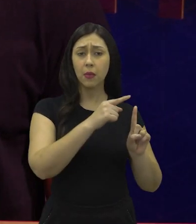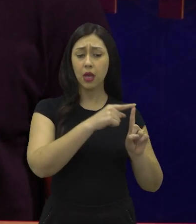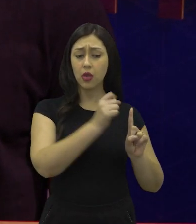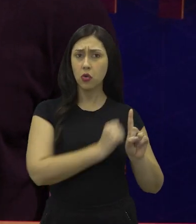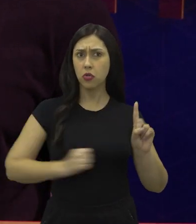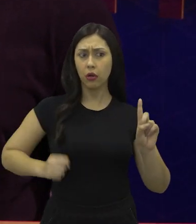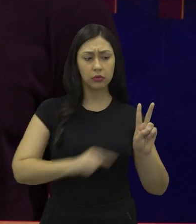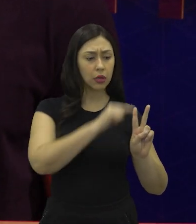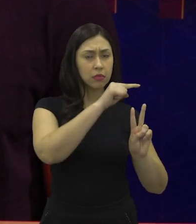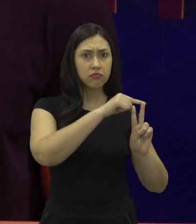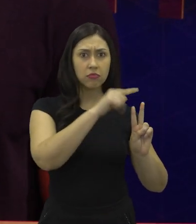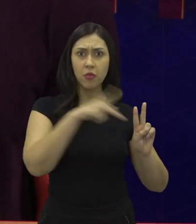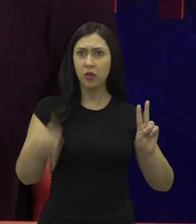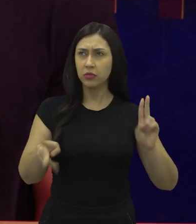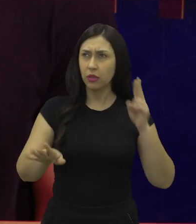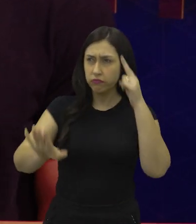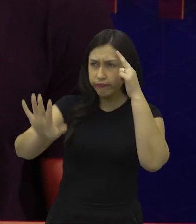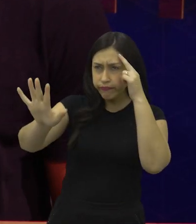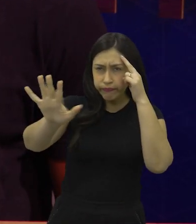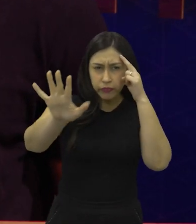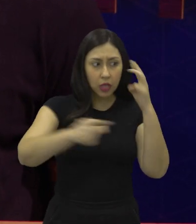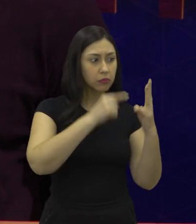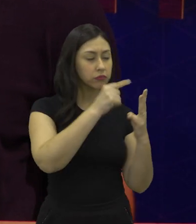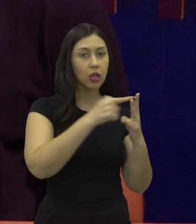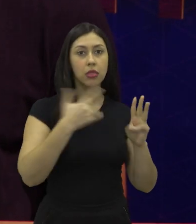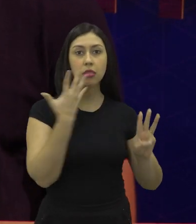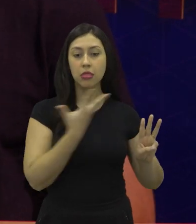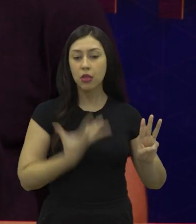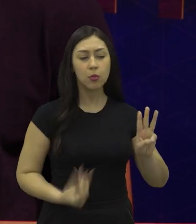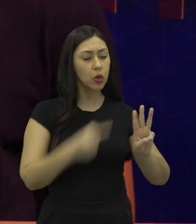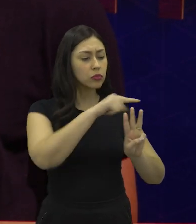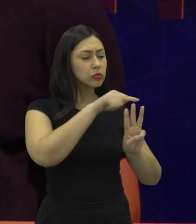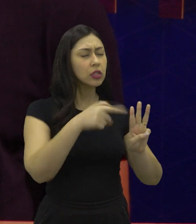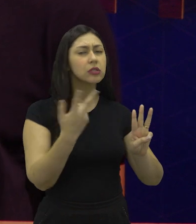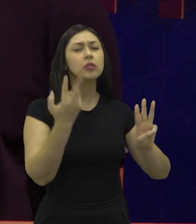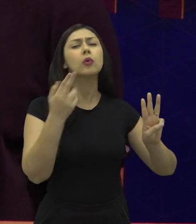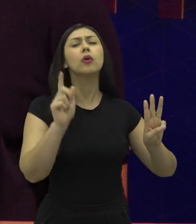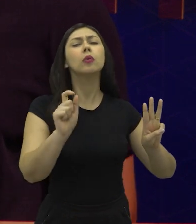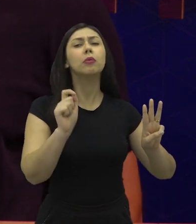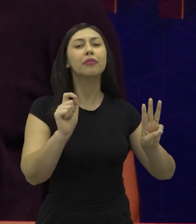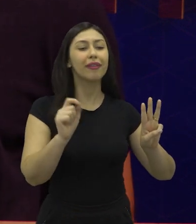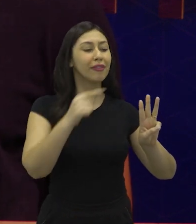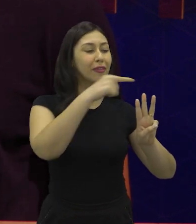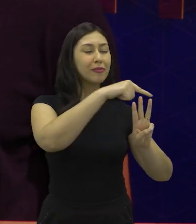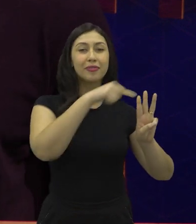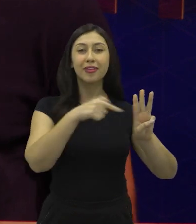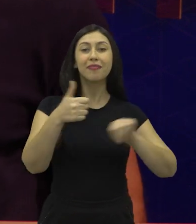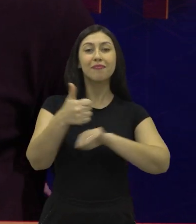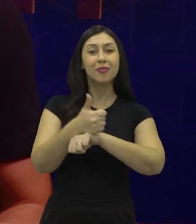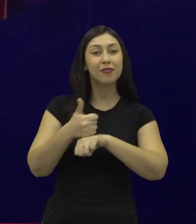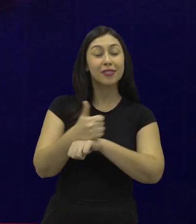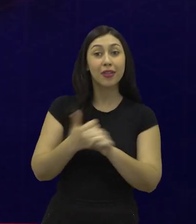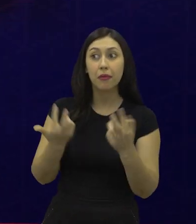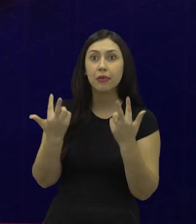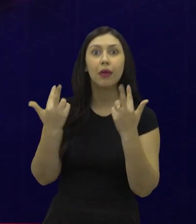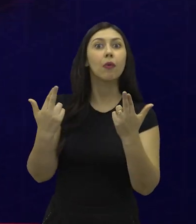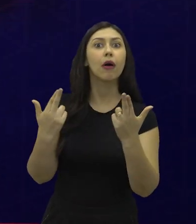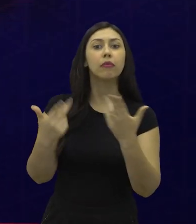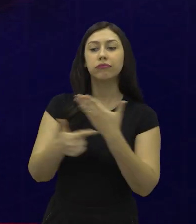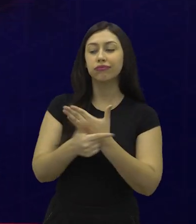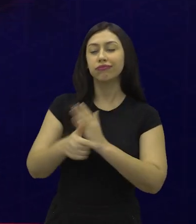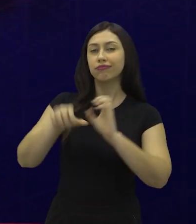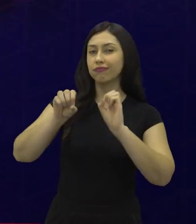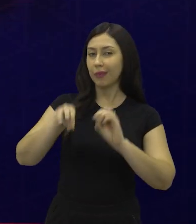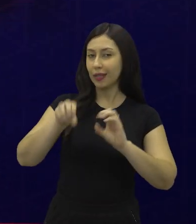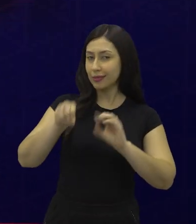O que Sócrates, o professor Xavier e Dumbledore têm em comum? Todos eles escolheram a mesma profissão, que